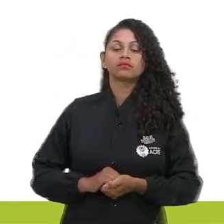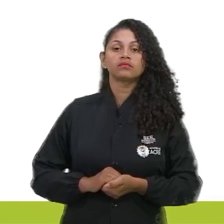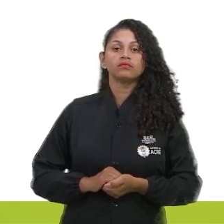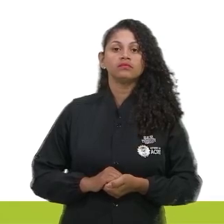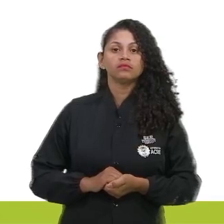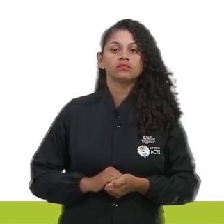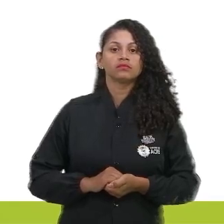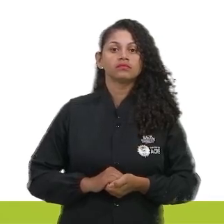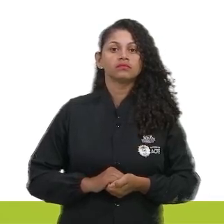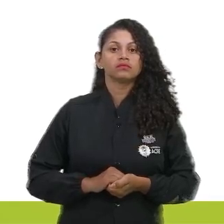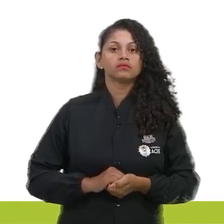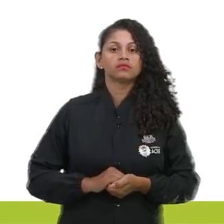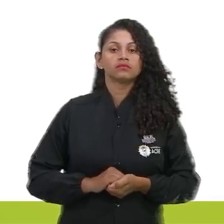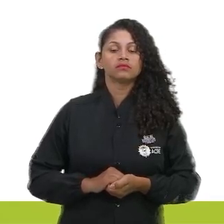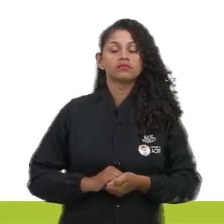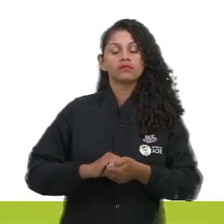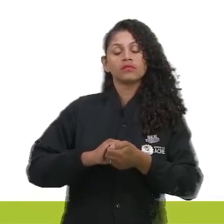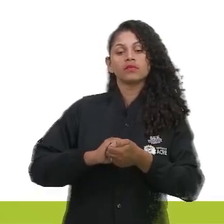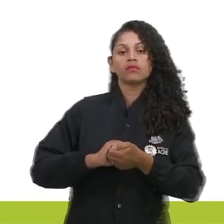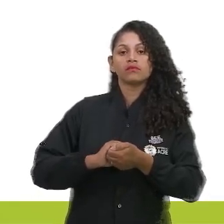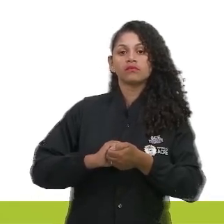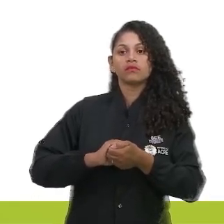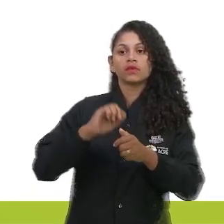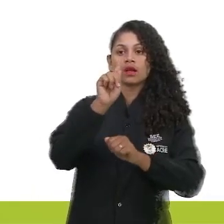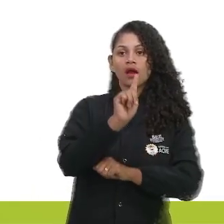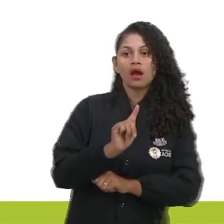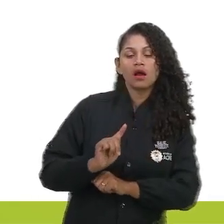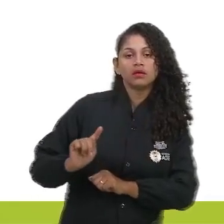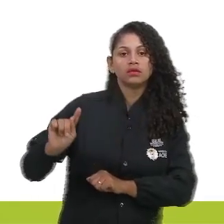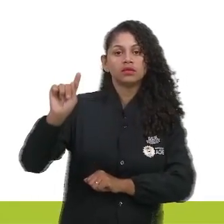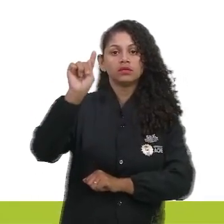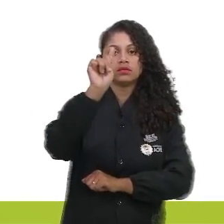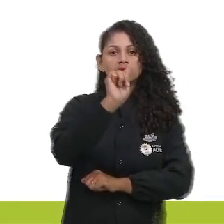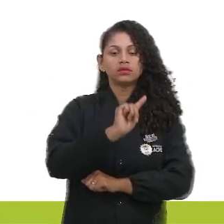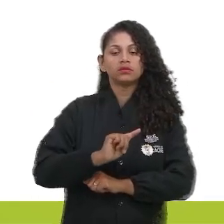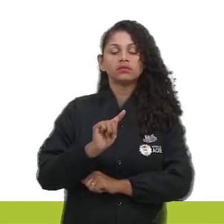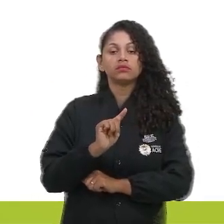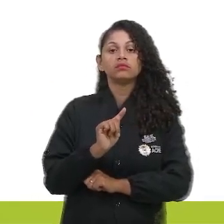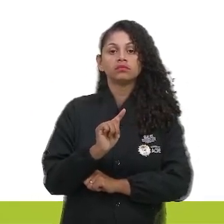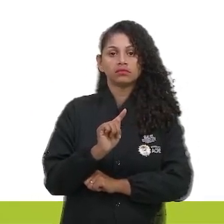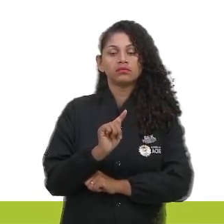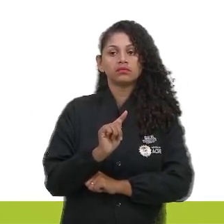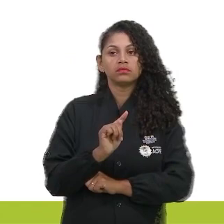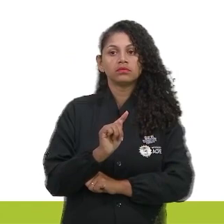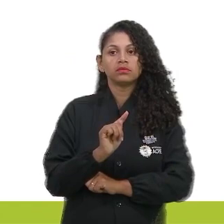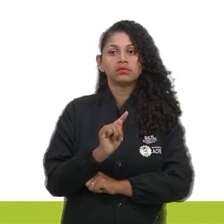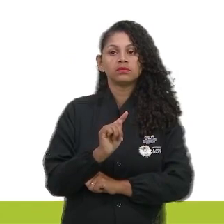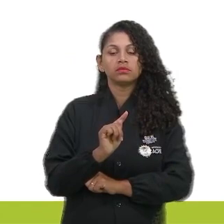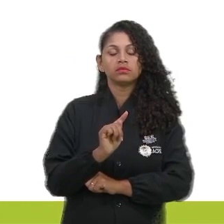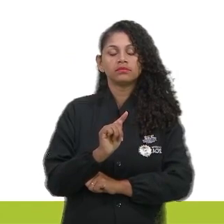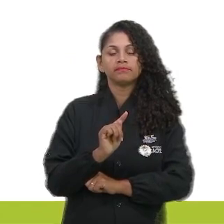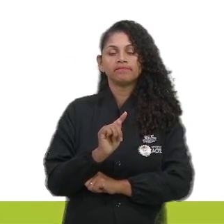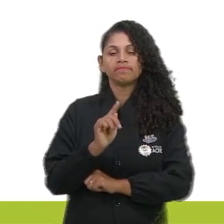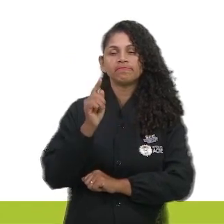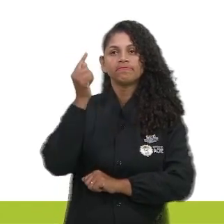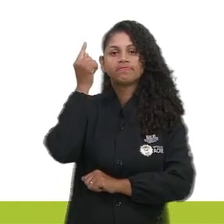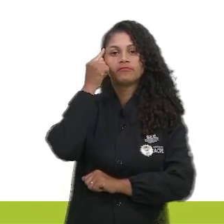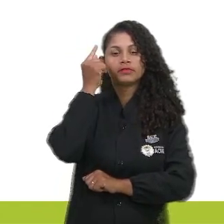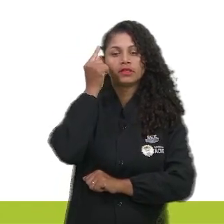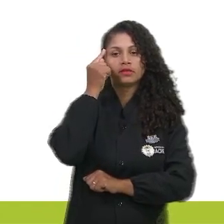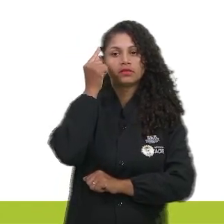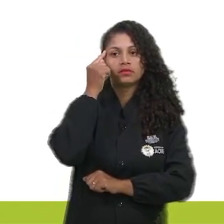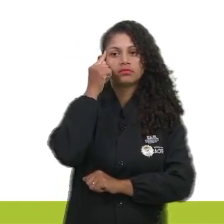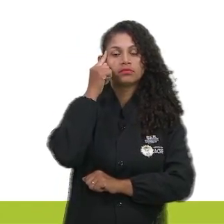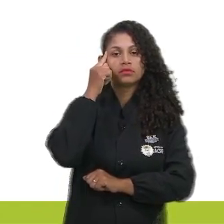Então, a circunferência, vamos defini-la. Suponha o seguinte, que você tem um